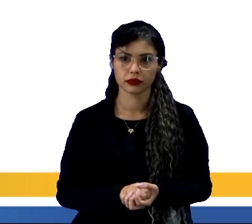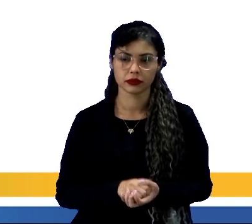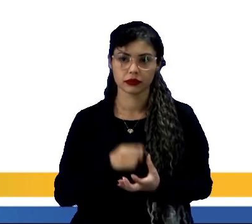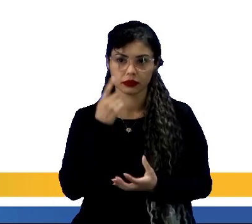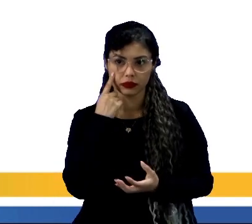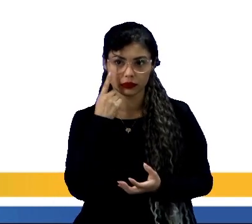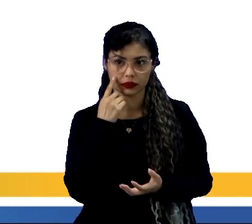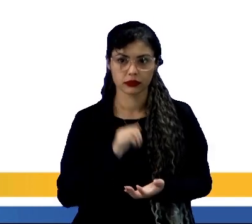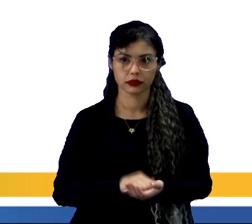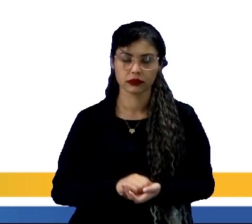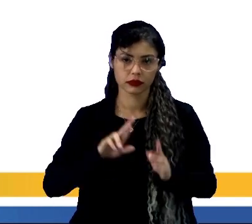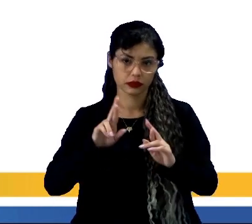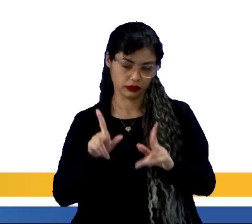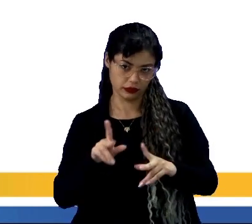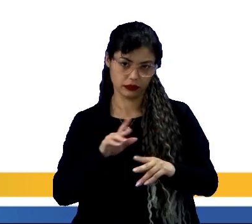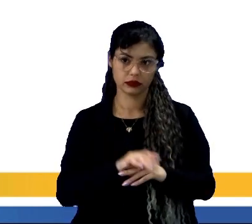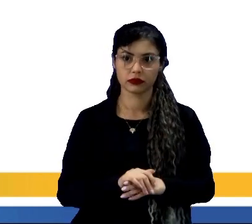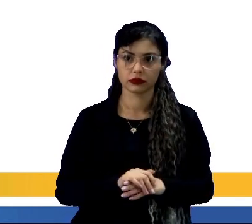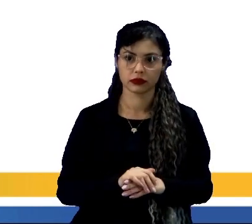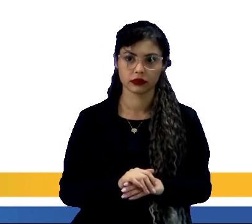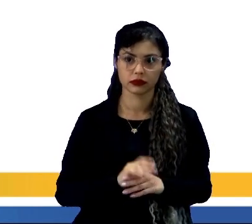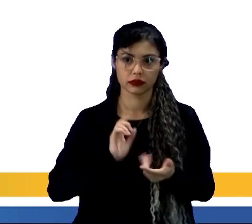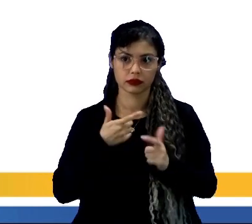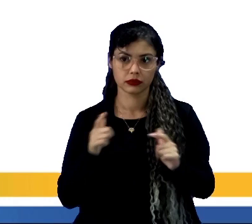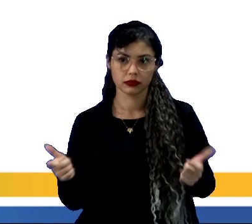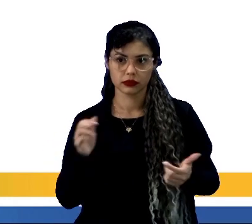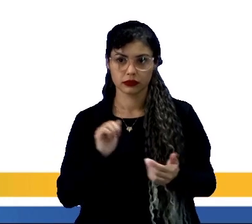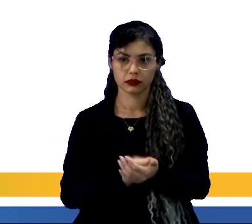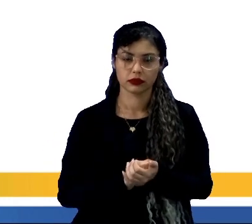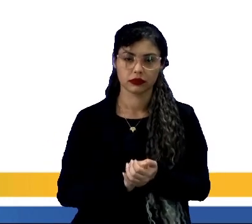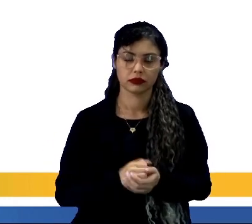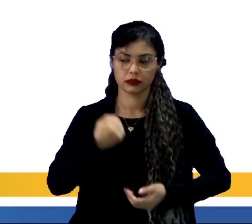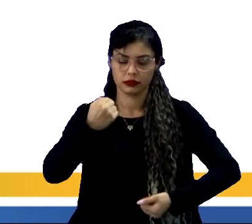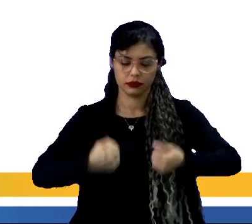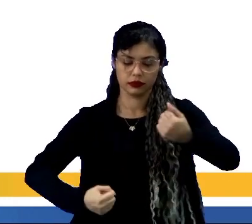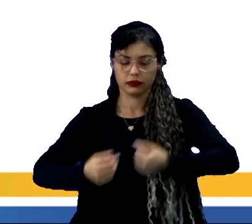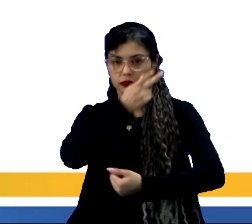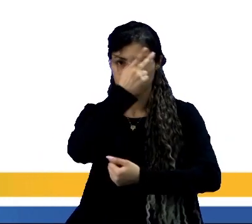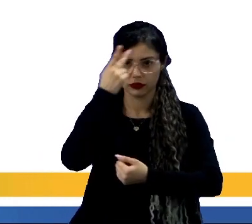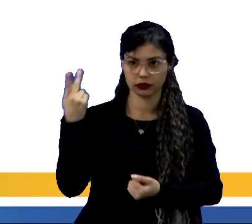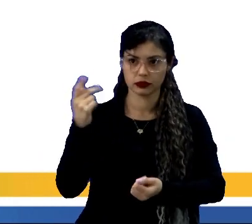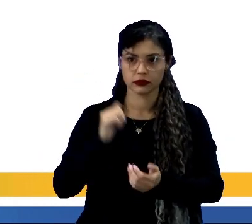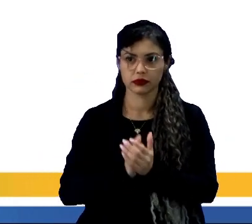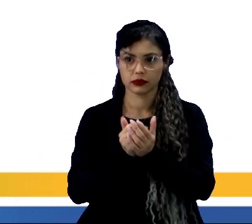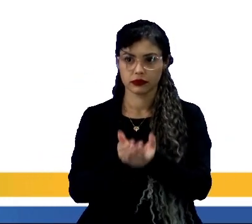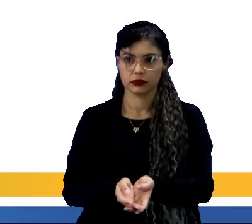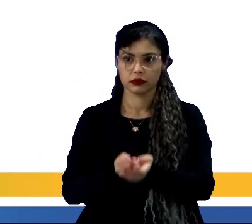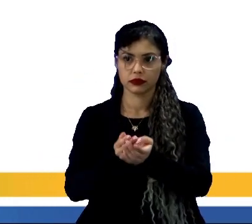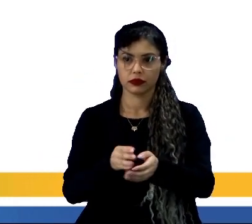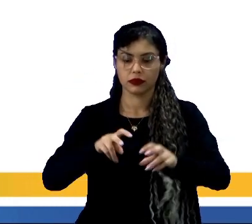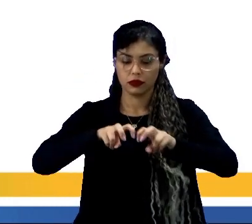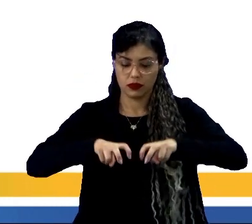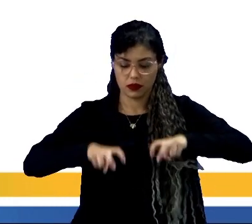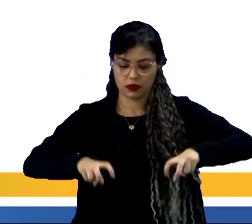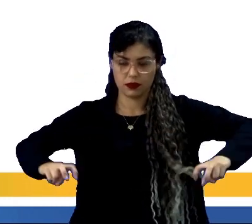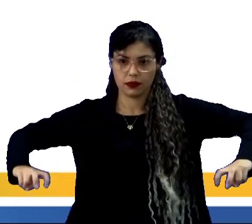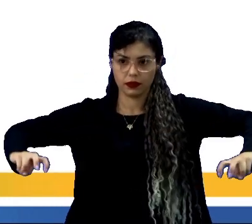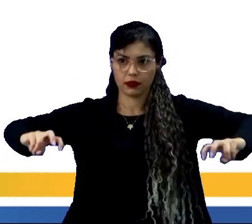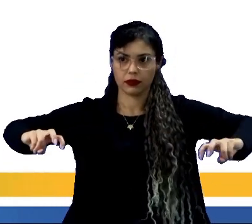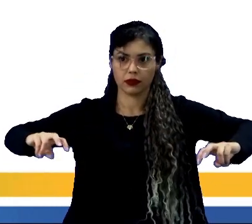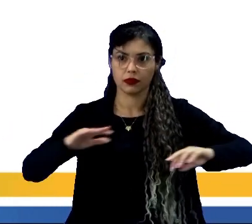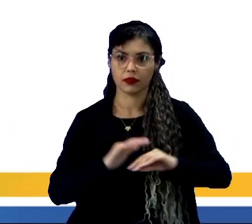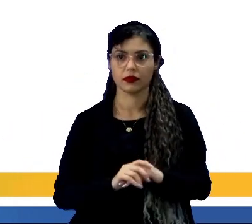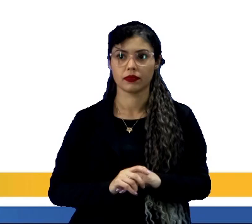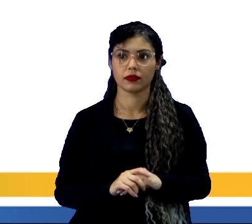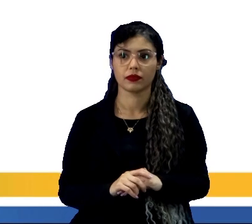Olha só, esse aqui é bem diferente, né? Grandes carros para transporte de pessoas, de barcos paralelos e em